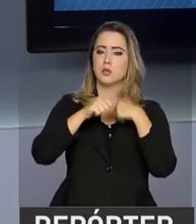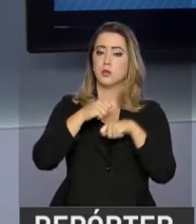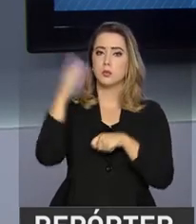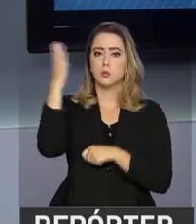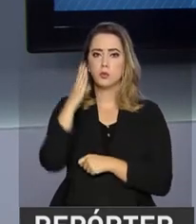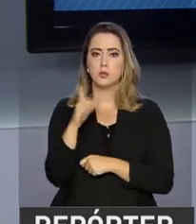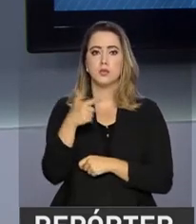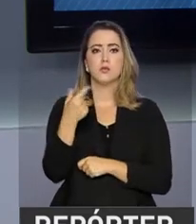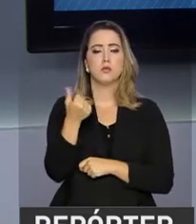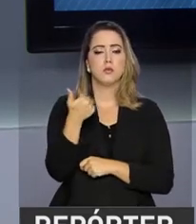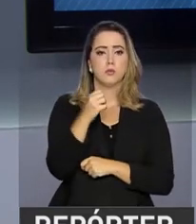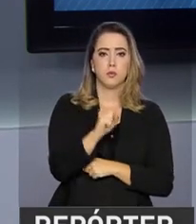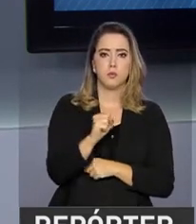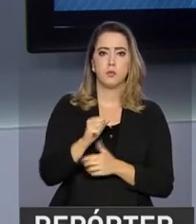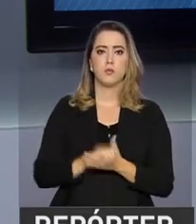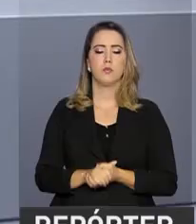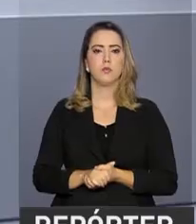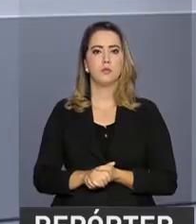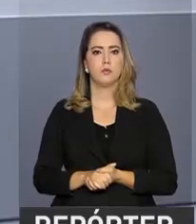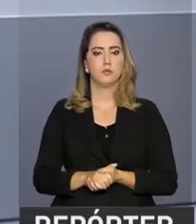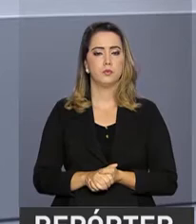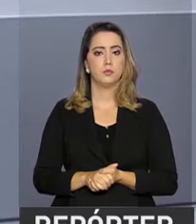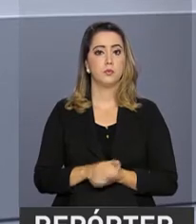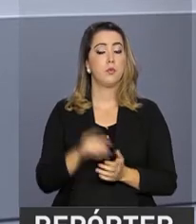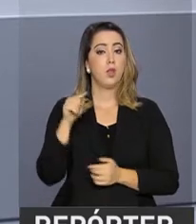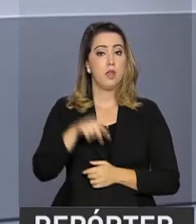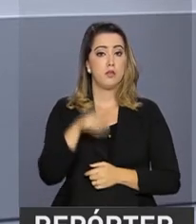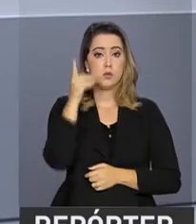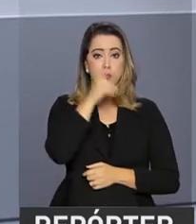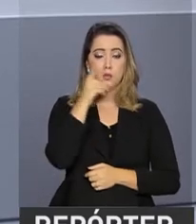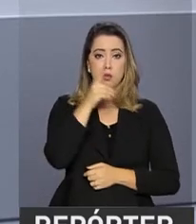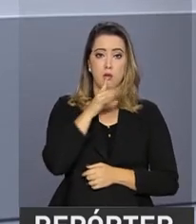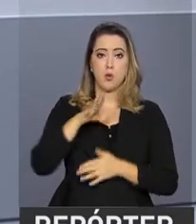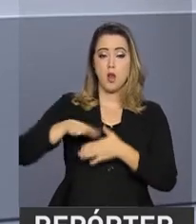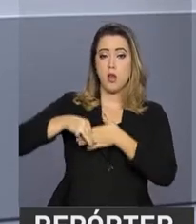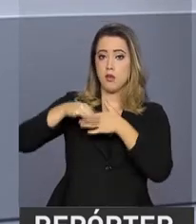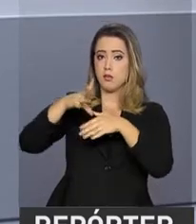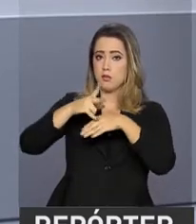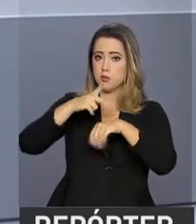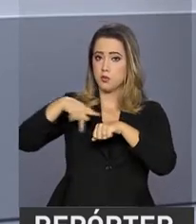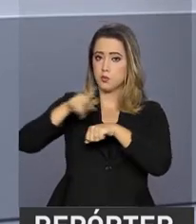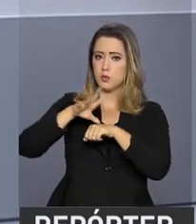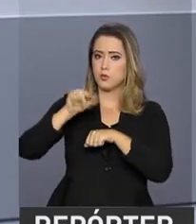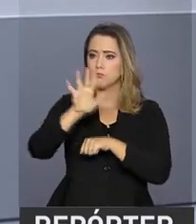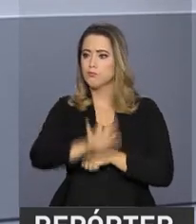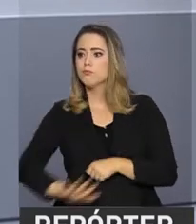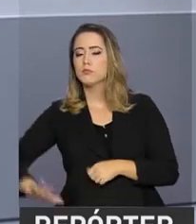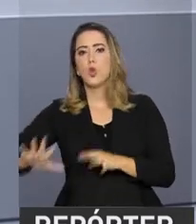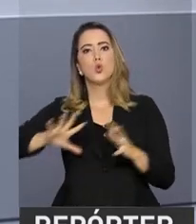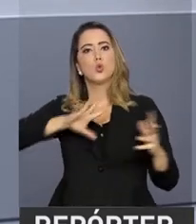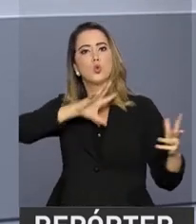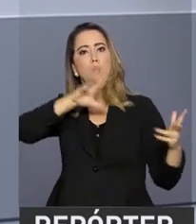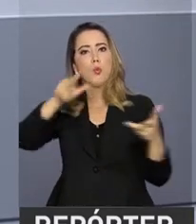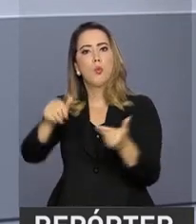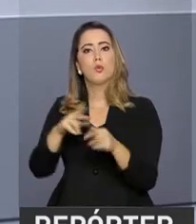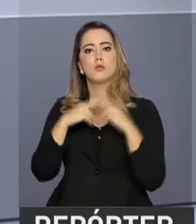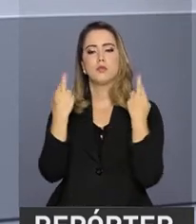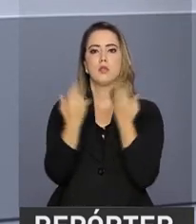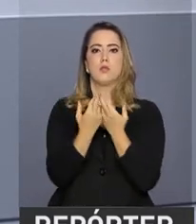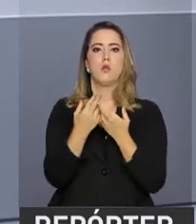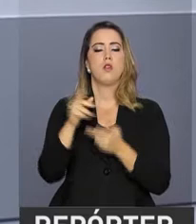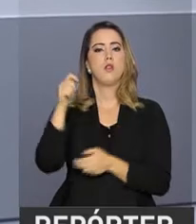em 2018 a partir deste domingo líderes de países de todo o planeta estarão reunidos em buenos aires na argentina